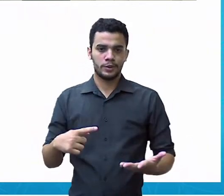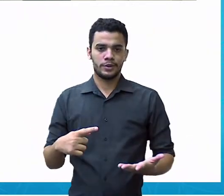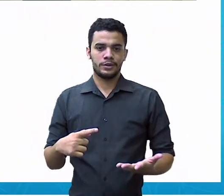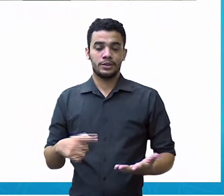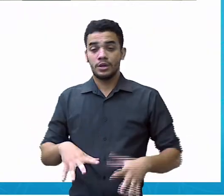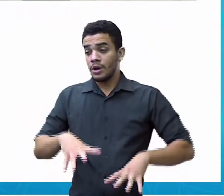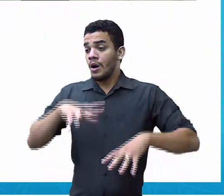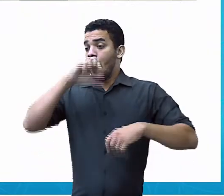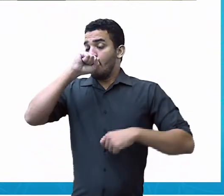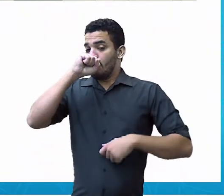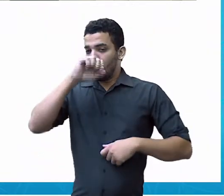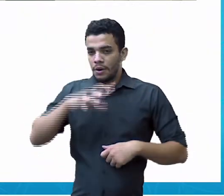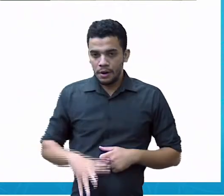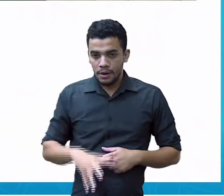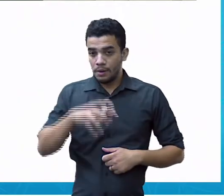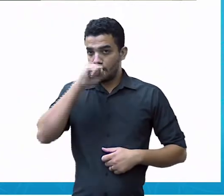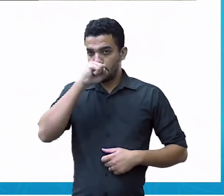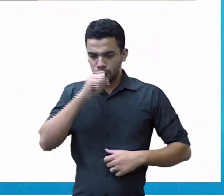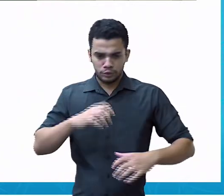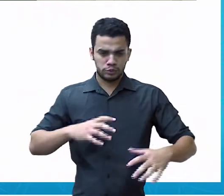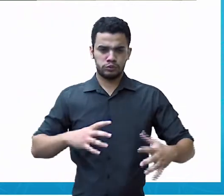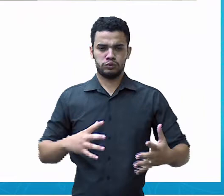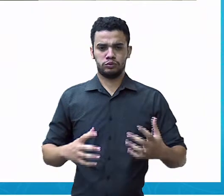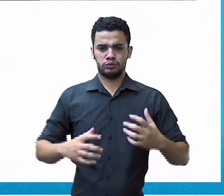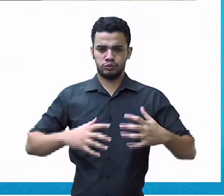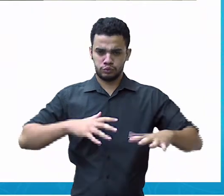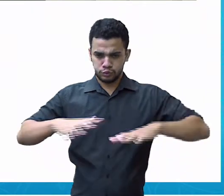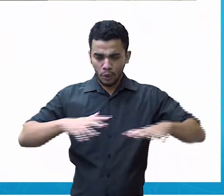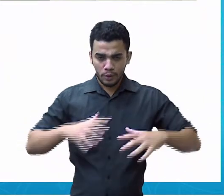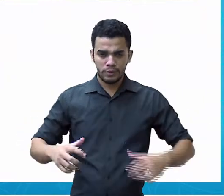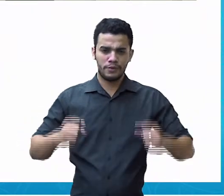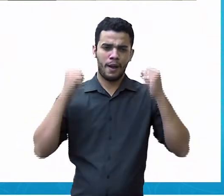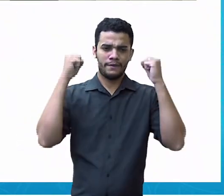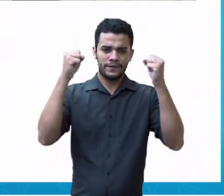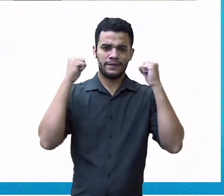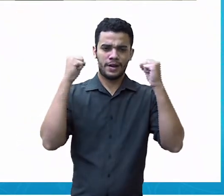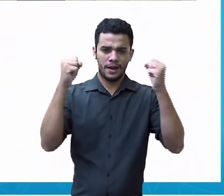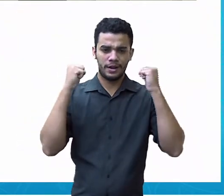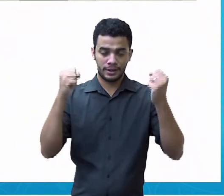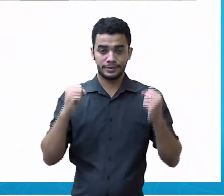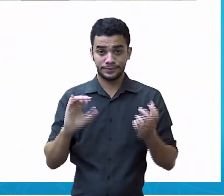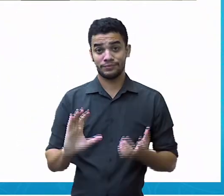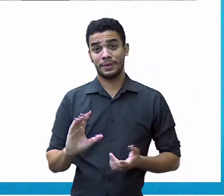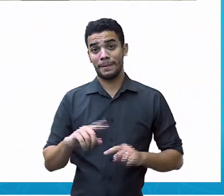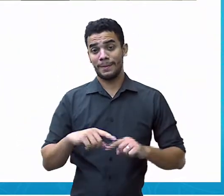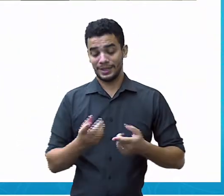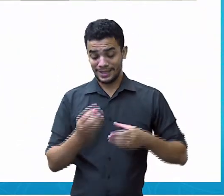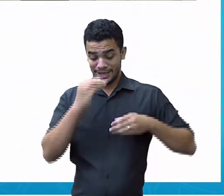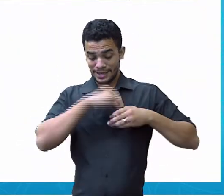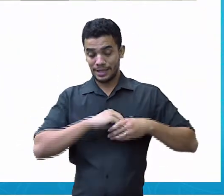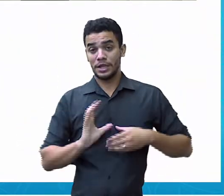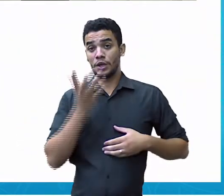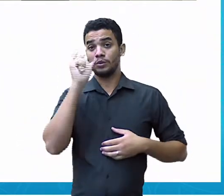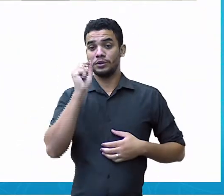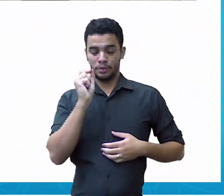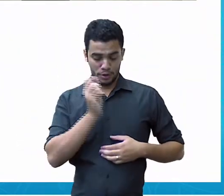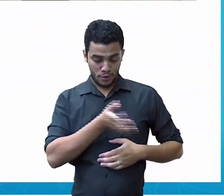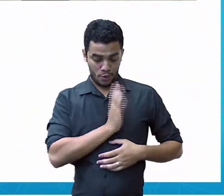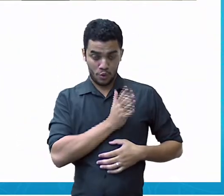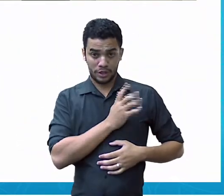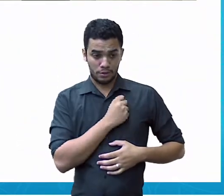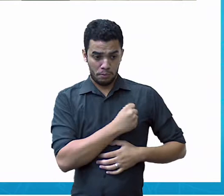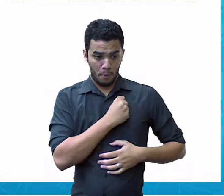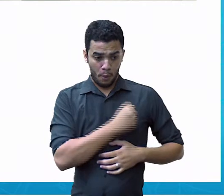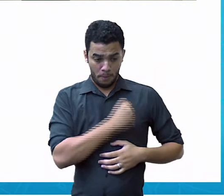Nem todas essas ações podem ser controladas pela vontade própria.